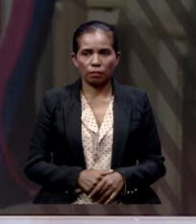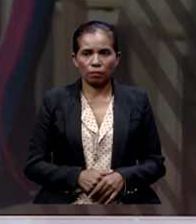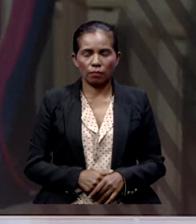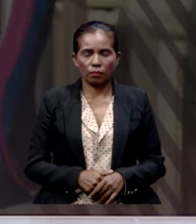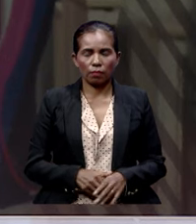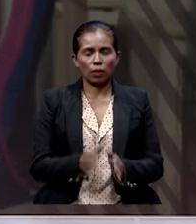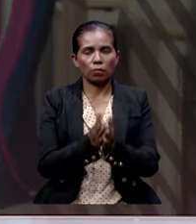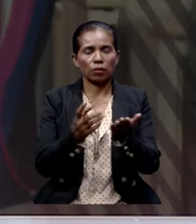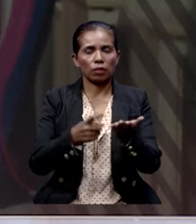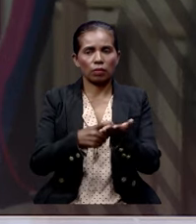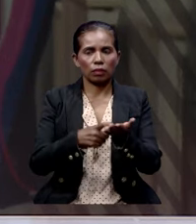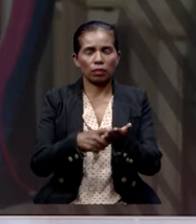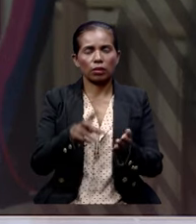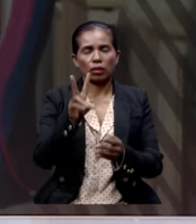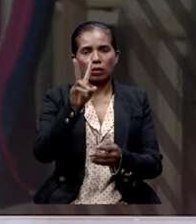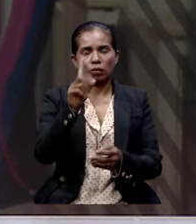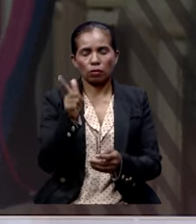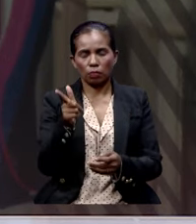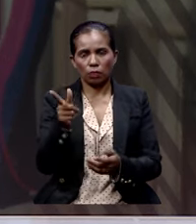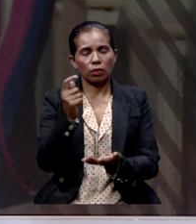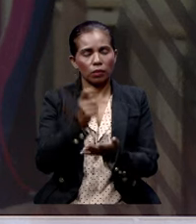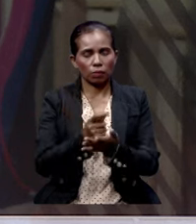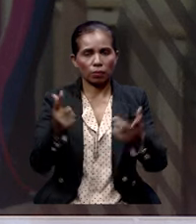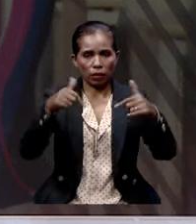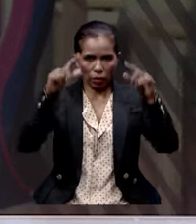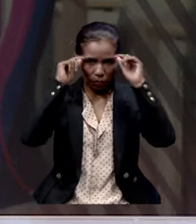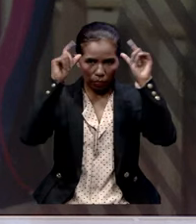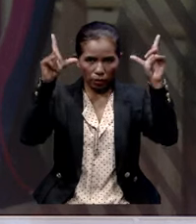Kareneta pasaporte rihung Ruanulu Racing toona Timor Leste.